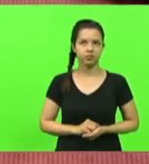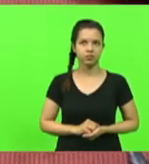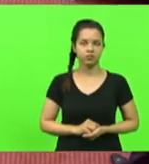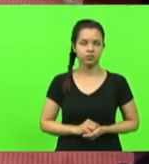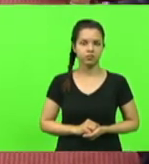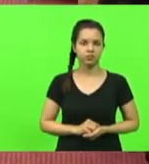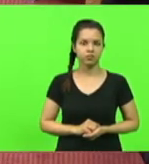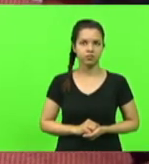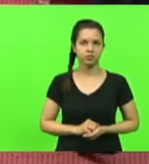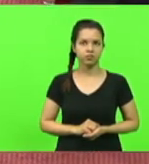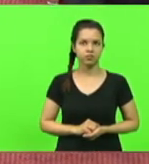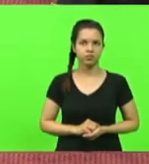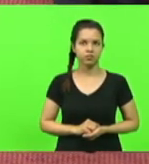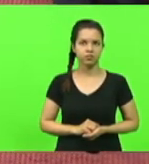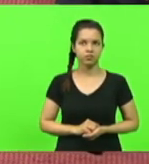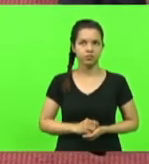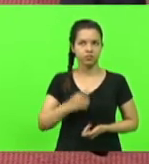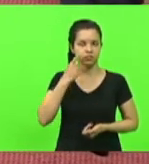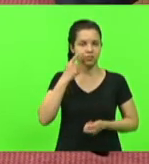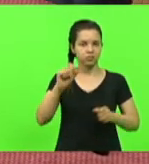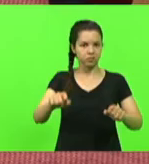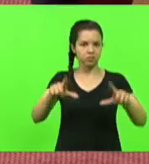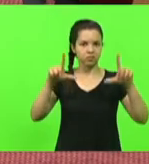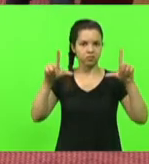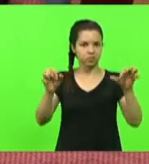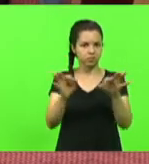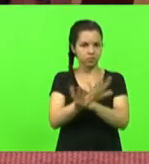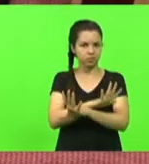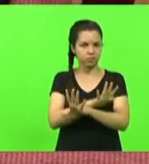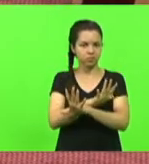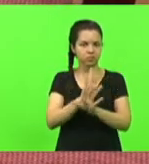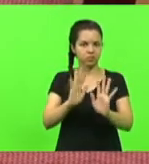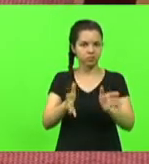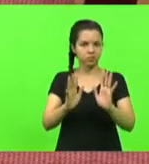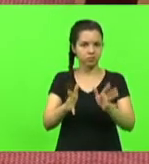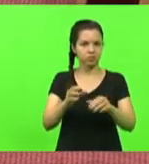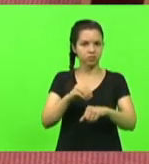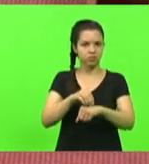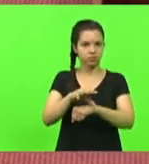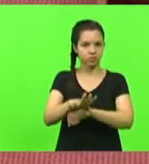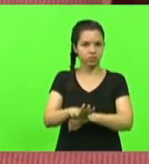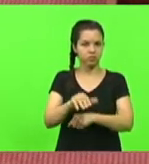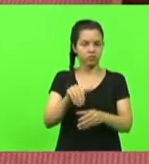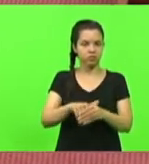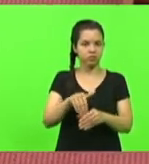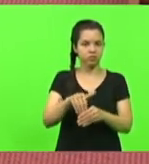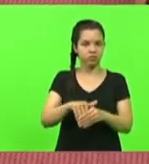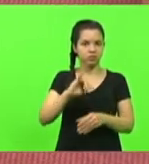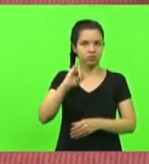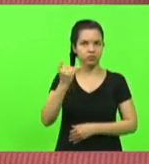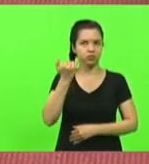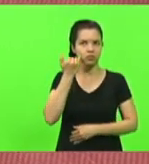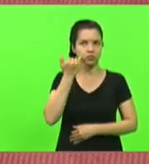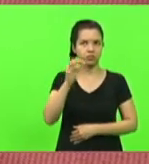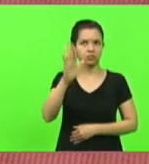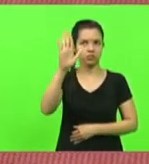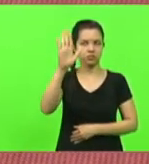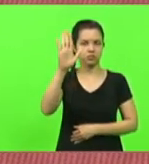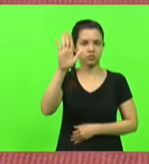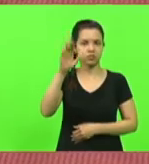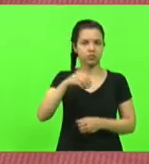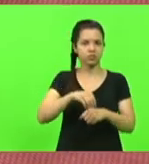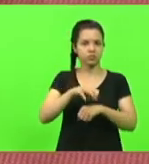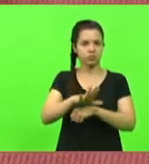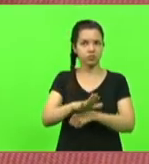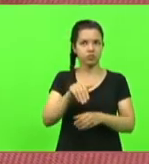E vamos abrir o painel, presidente, já deu, chega. Para encaminhamento de voto. O deputado Gessé Lopes levantou o dedo lá para encaminhamento de voto.